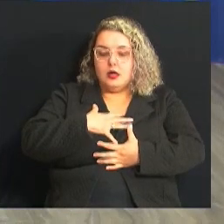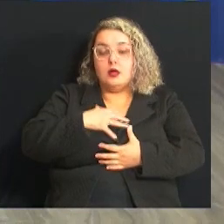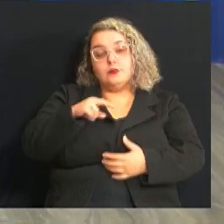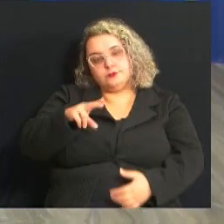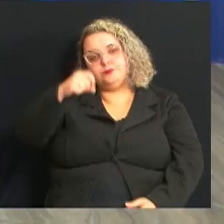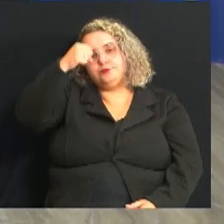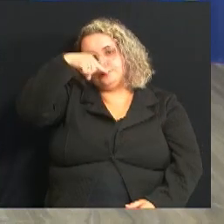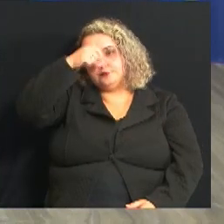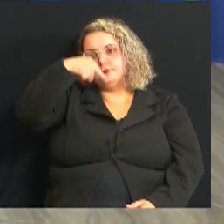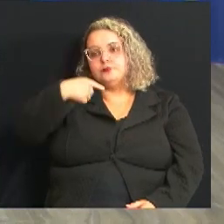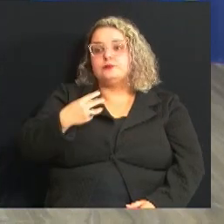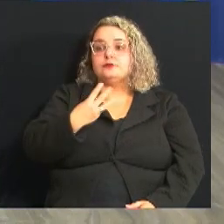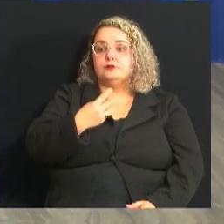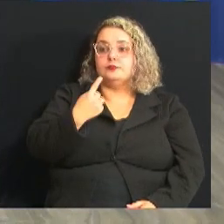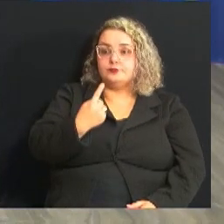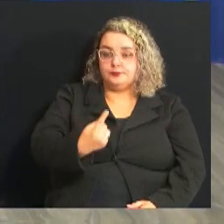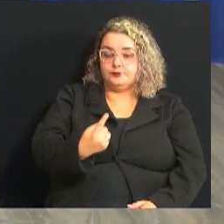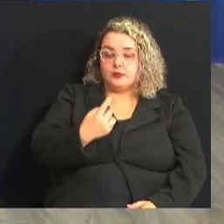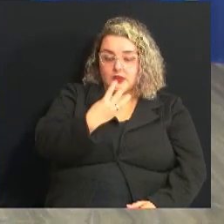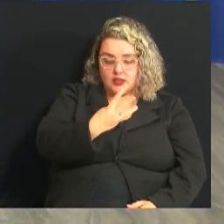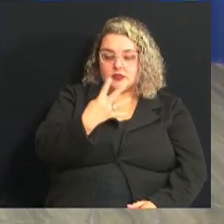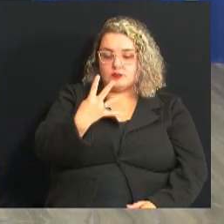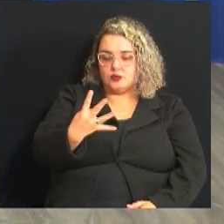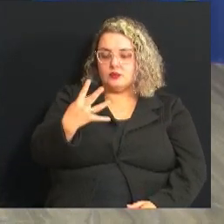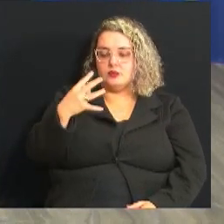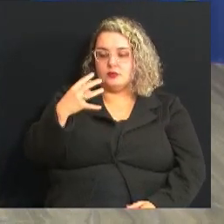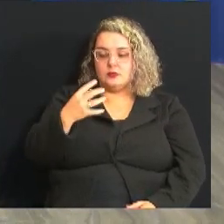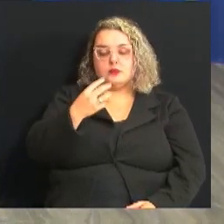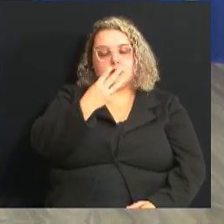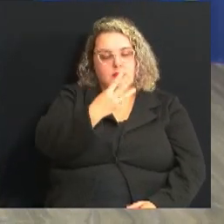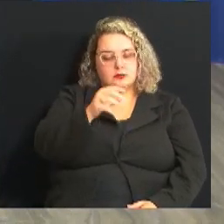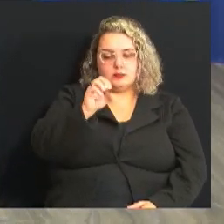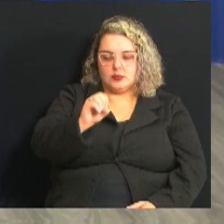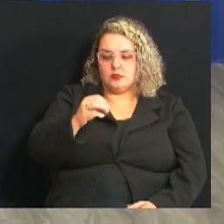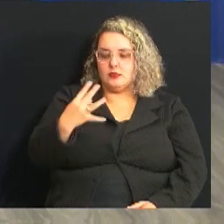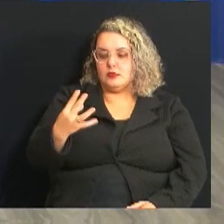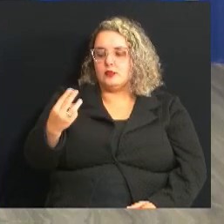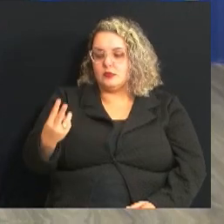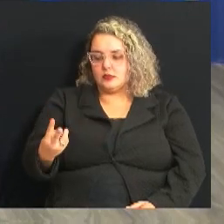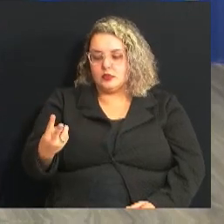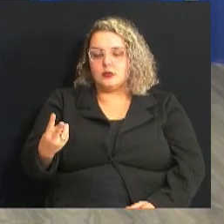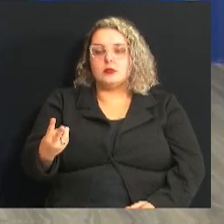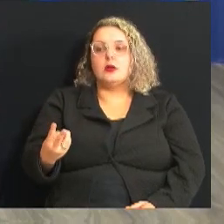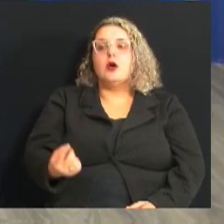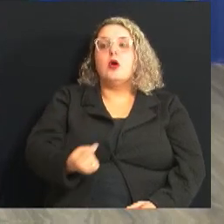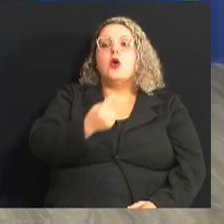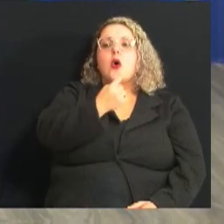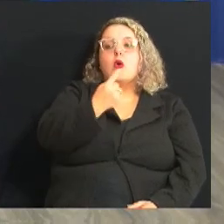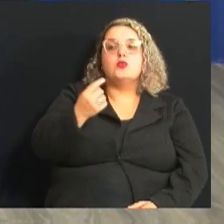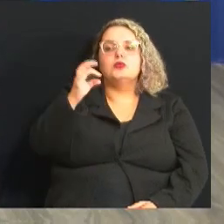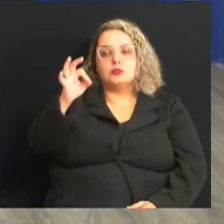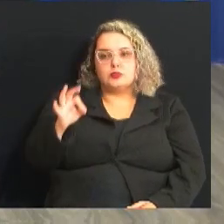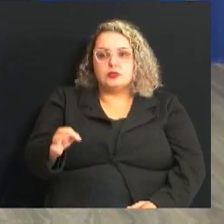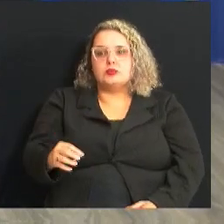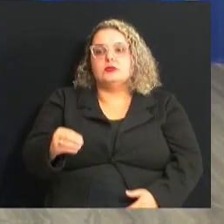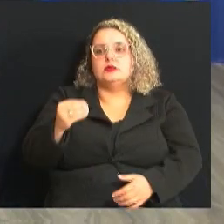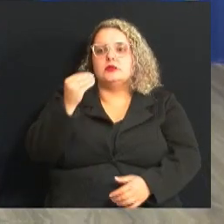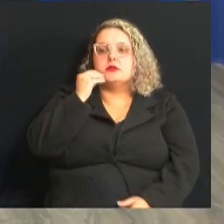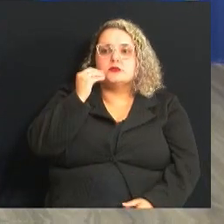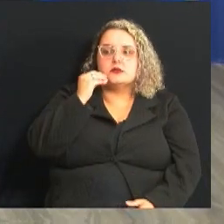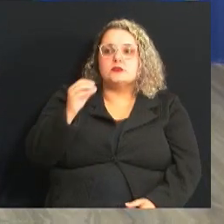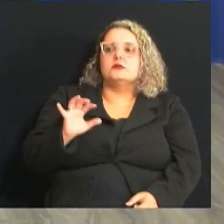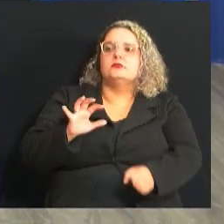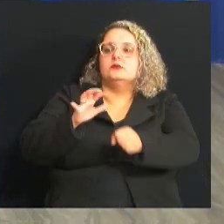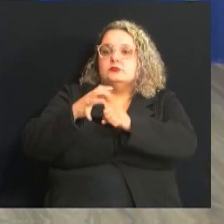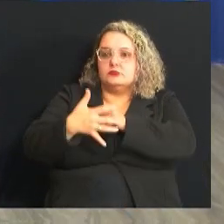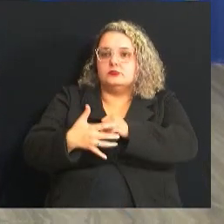destas 3.042 pessoas, 11% testaram positivo para a Covid-19, o que mostra que a